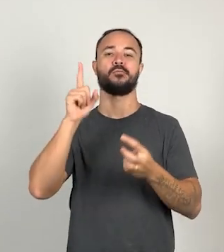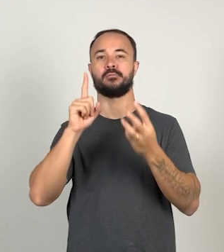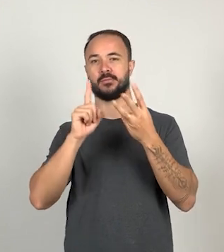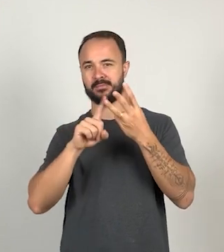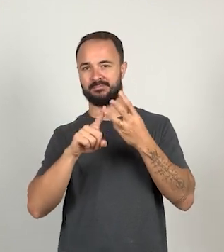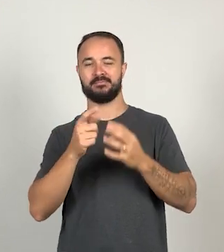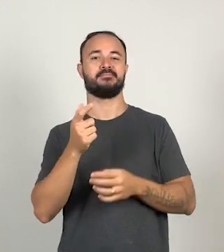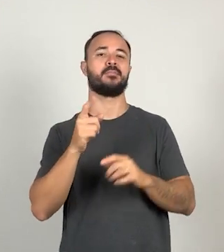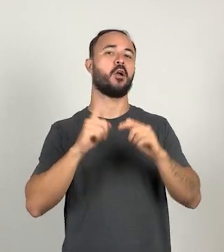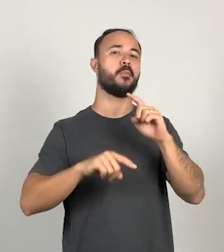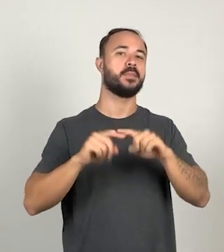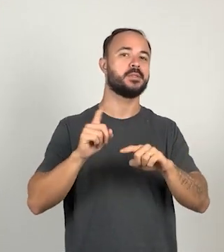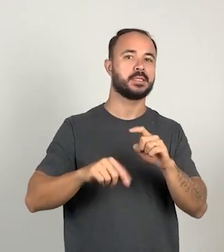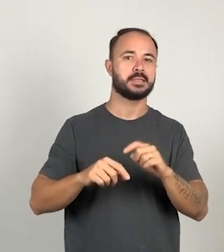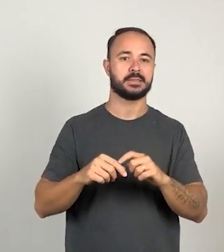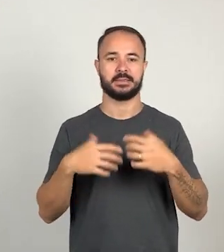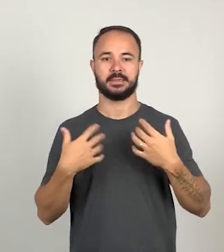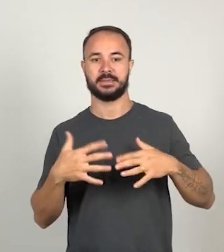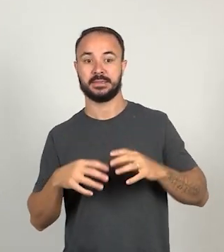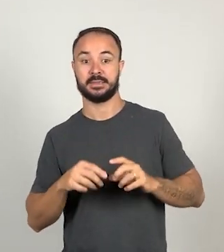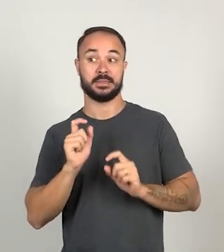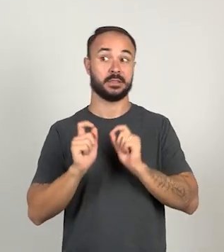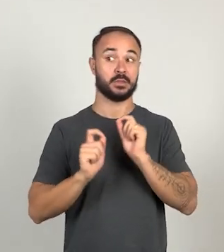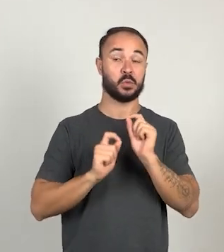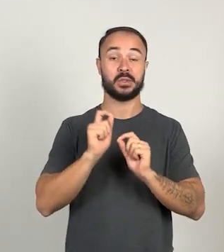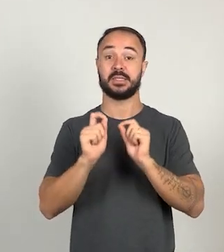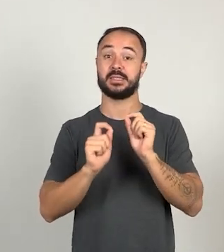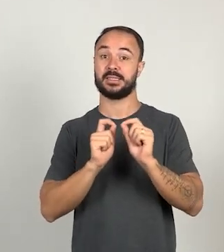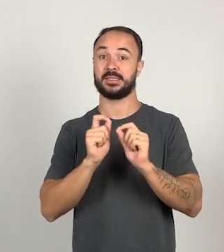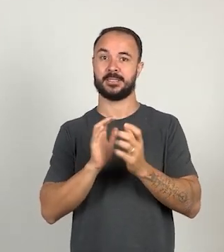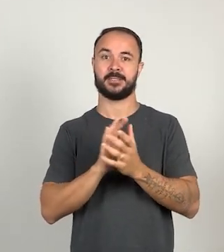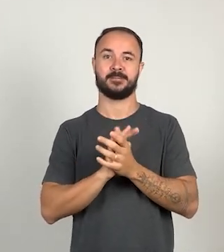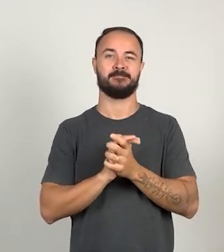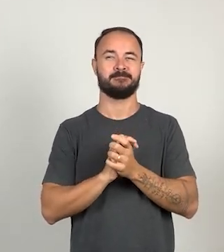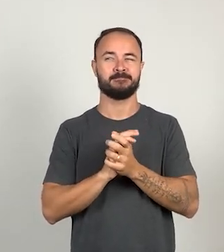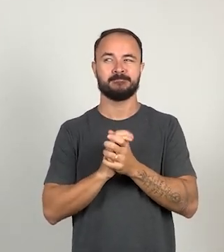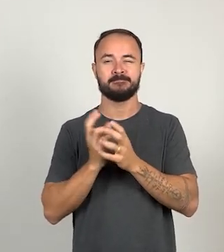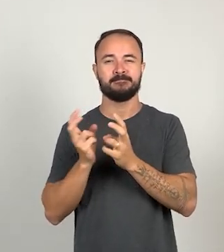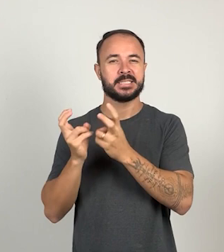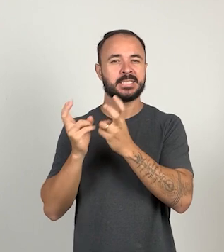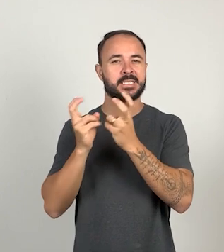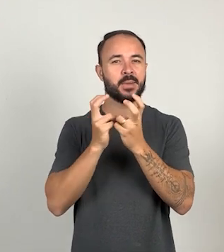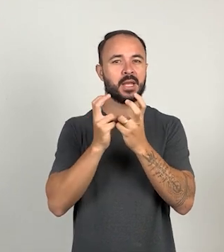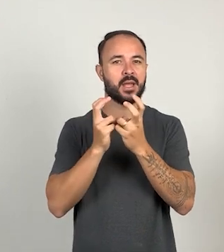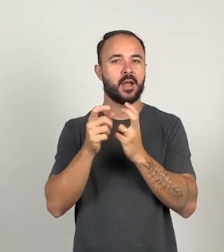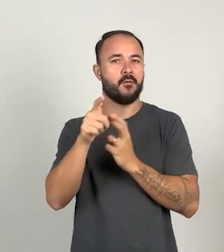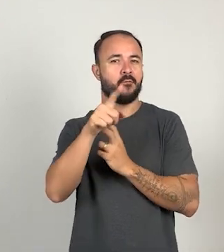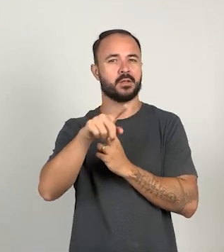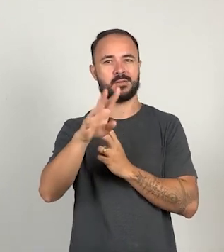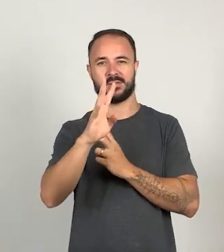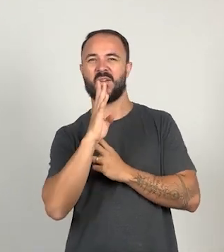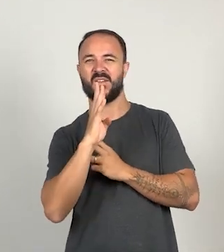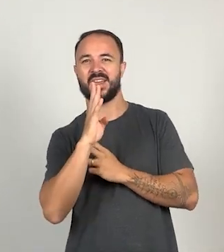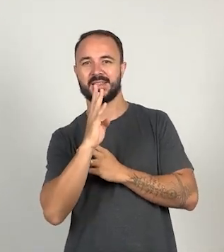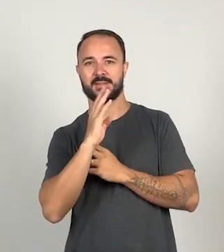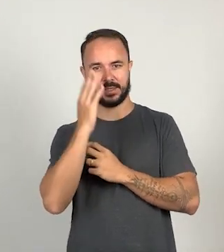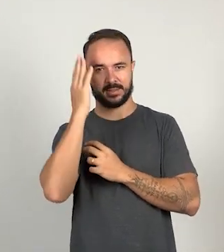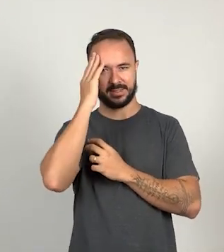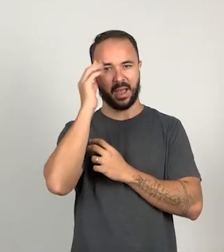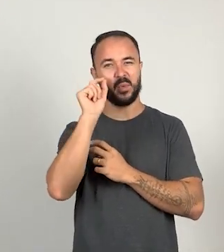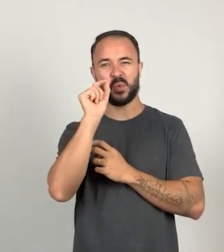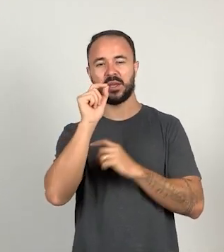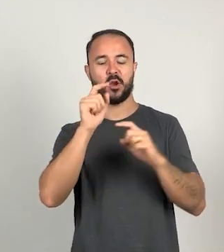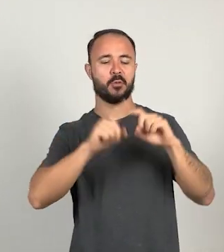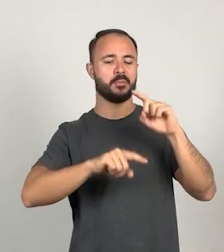objeto? Tcharam, tchan, tchan. Alguém sabe que objeto é